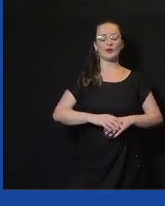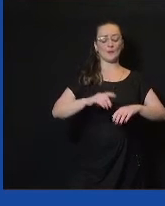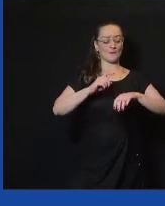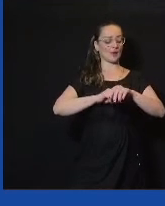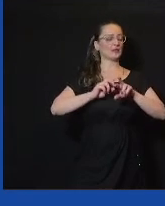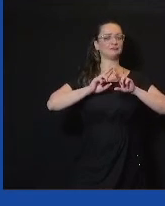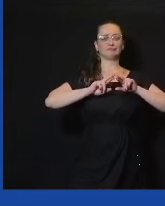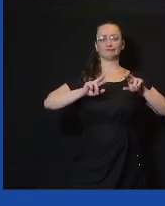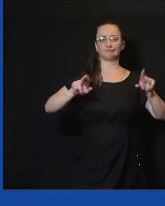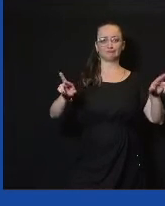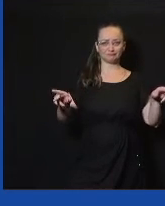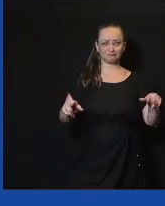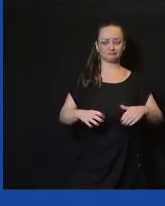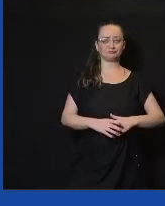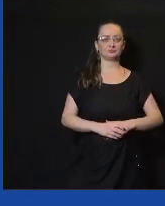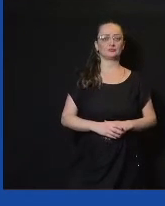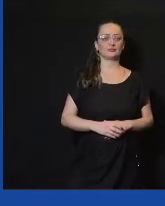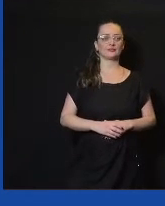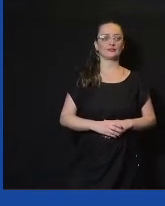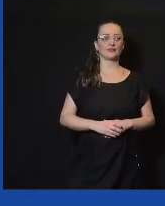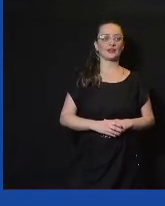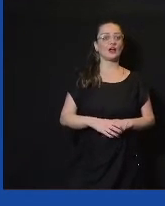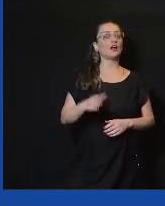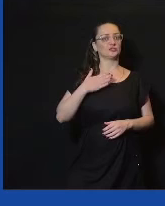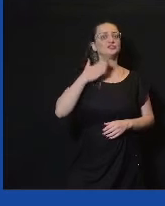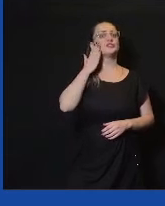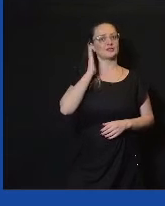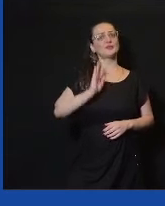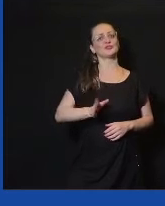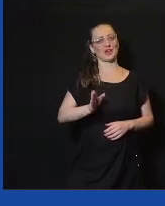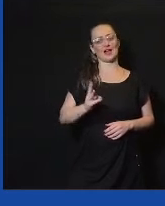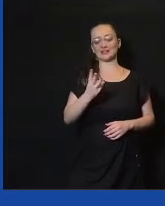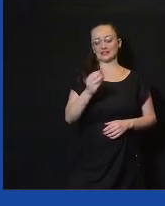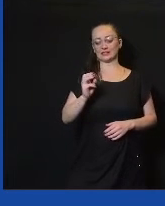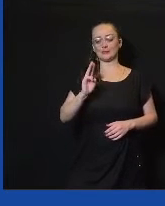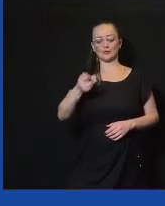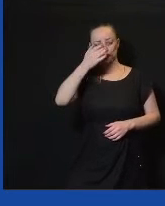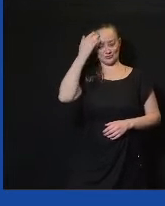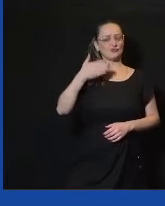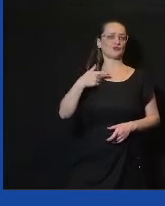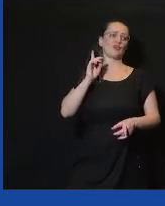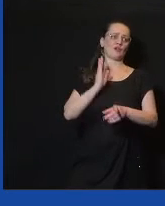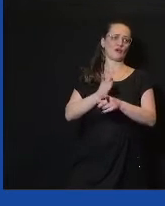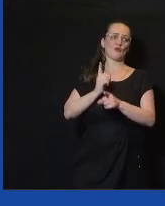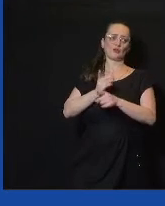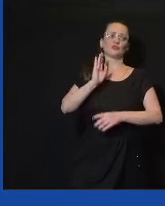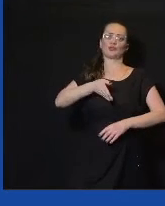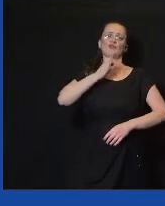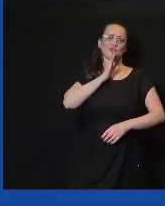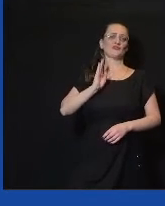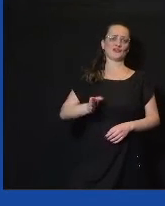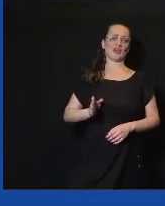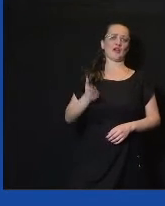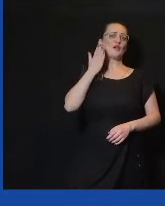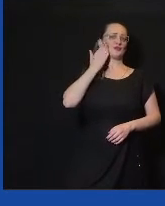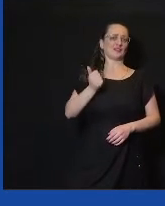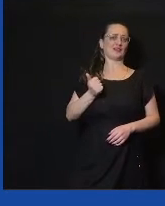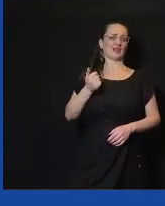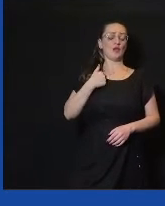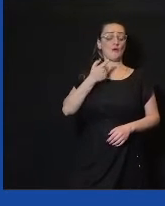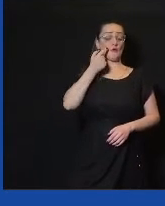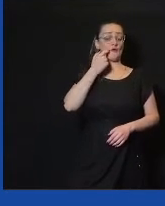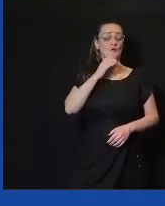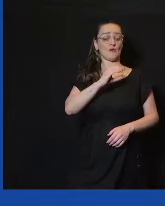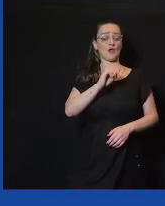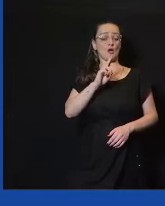em que eles já sabiam onde estavam esses 30 milhões de pessoas. Eu vi a Central Única das Favelas